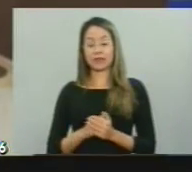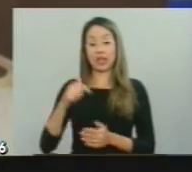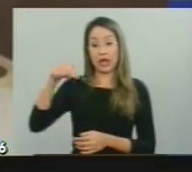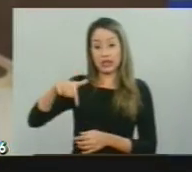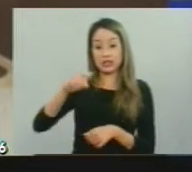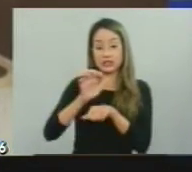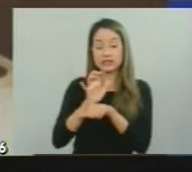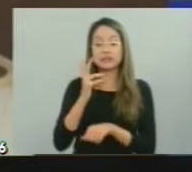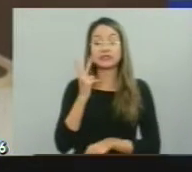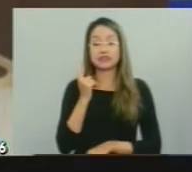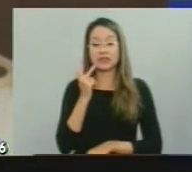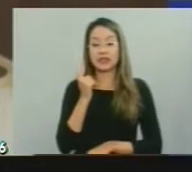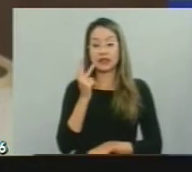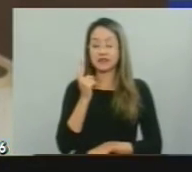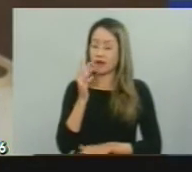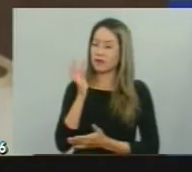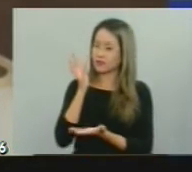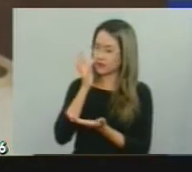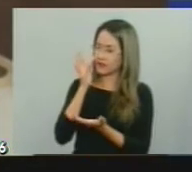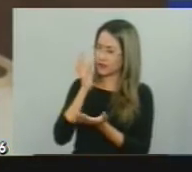Ceará, deputado Ferreira Aragão.